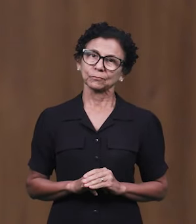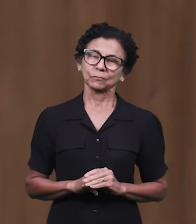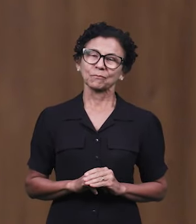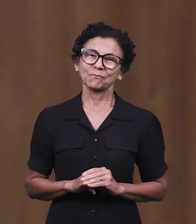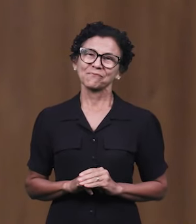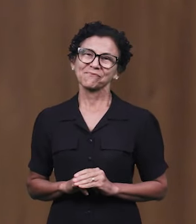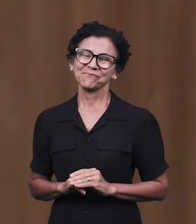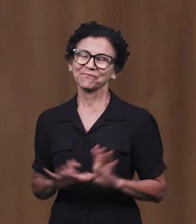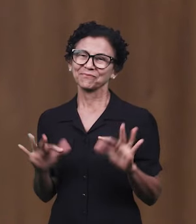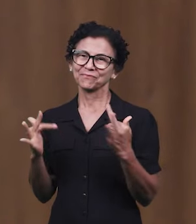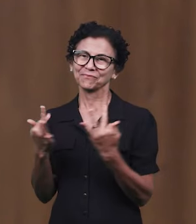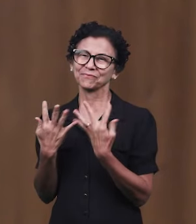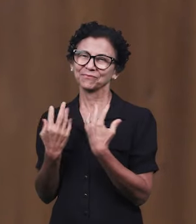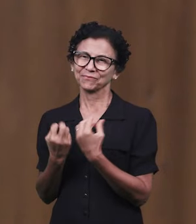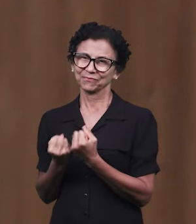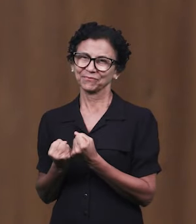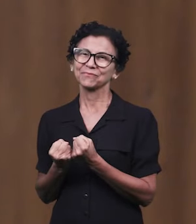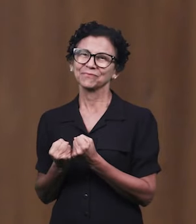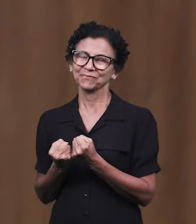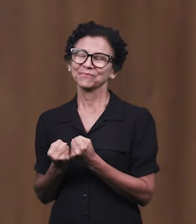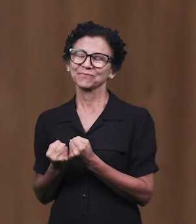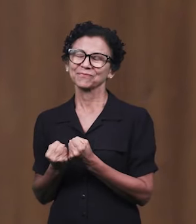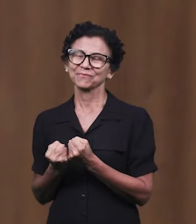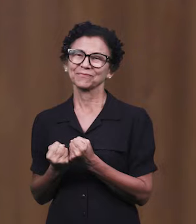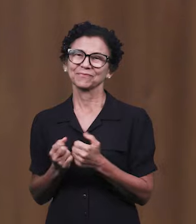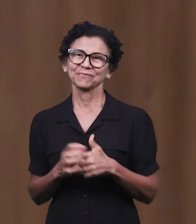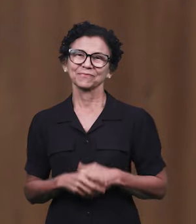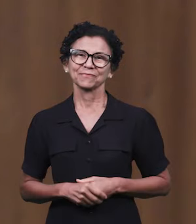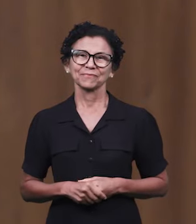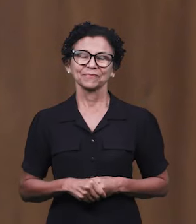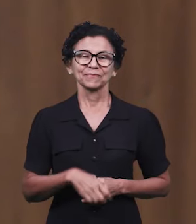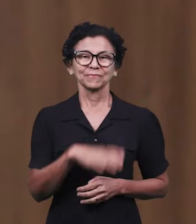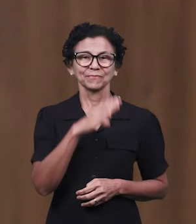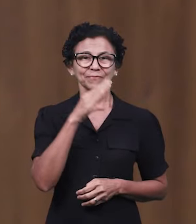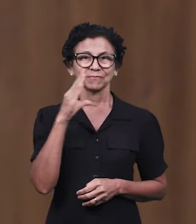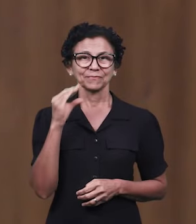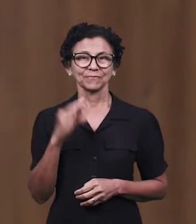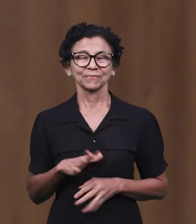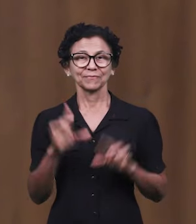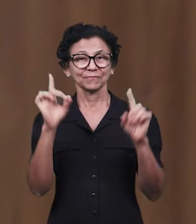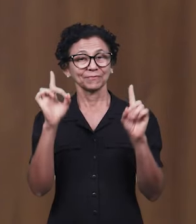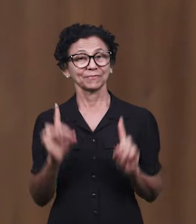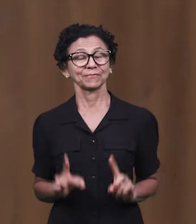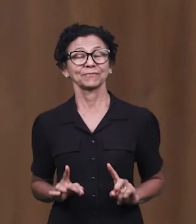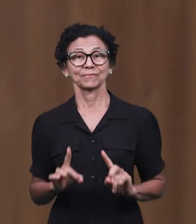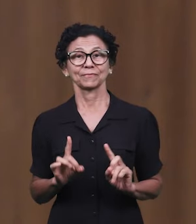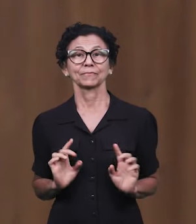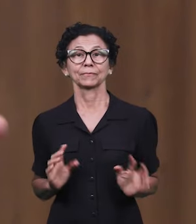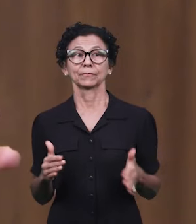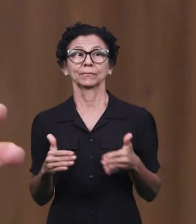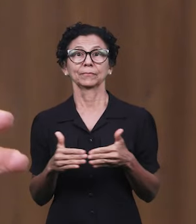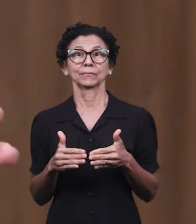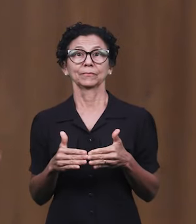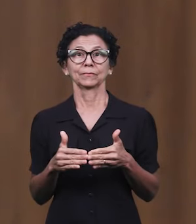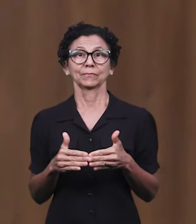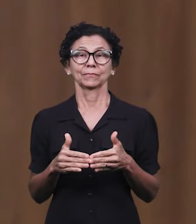Na adolescência, essas deficiências vão ficando mais evidenciadas. Então já começa a exclusão